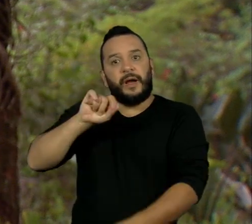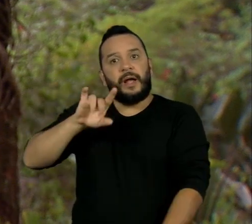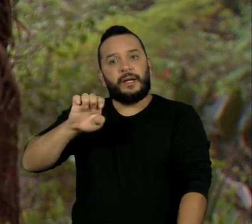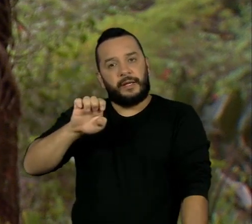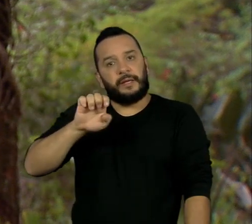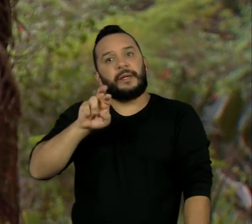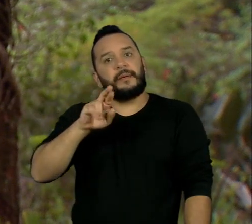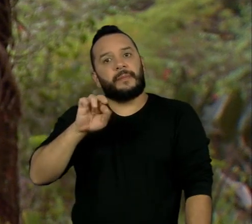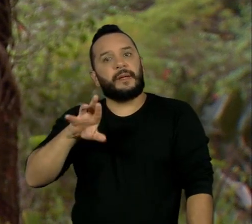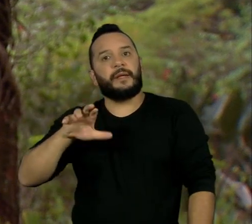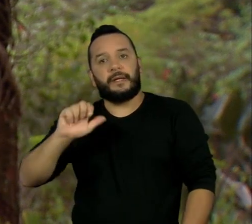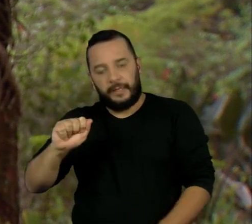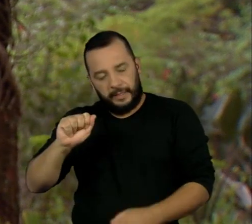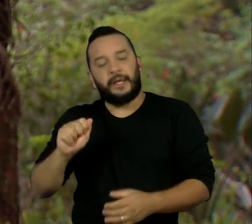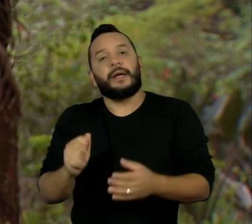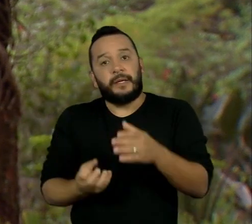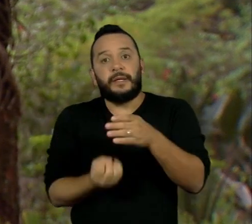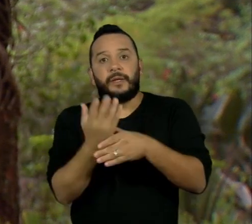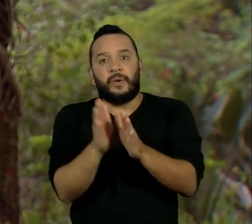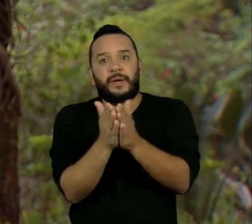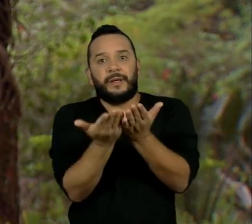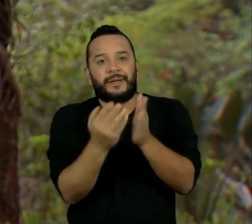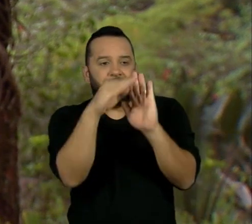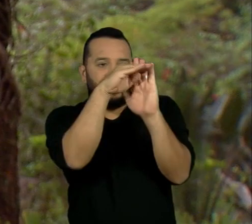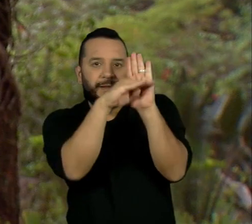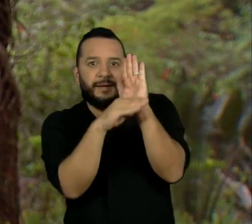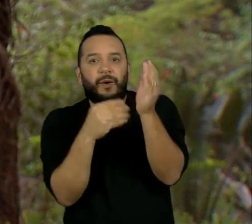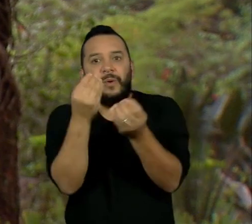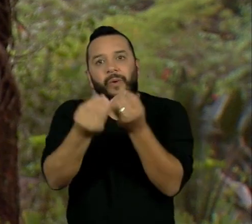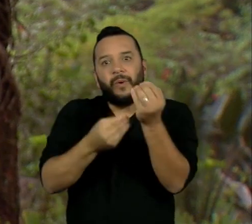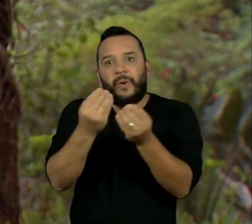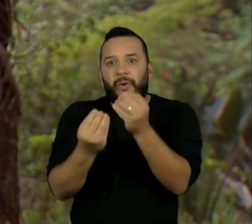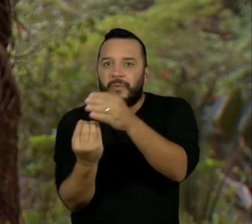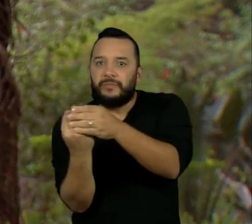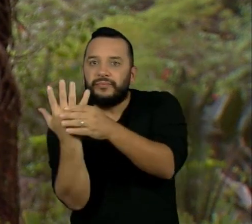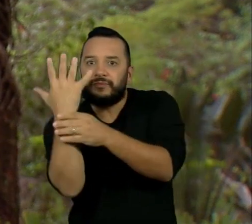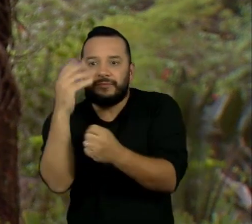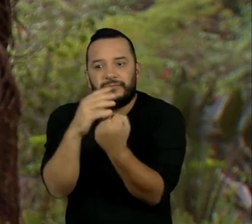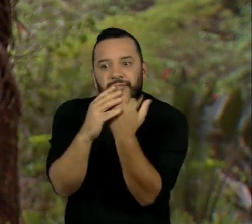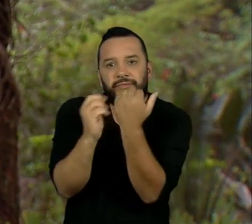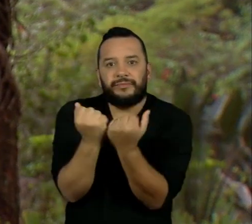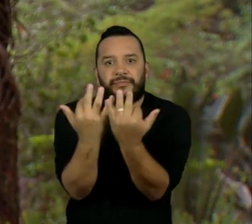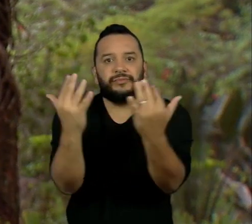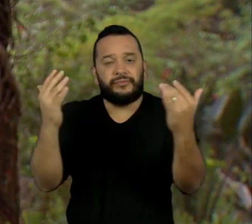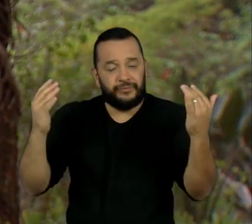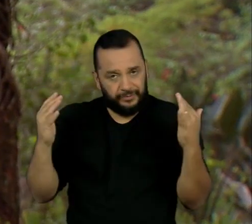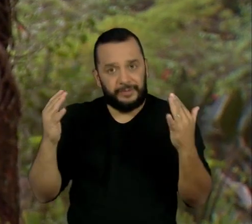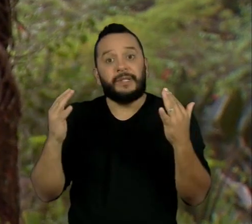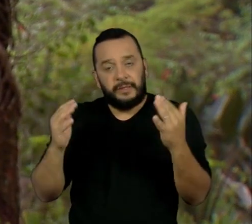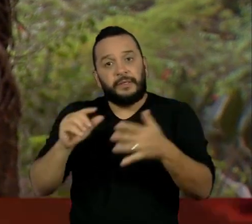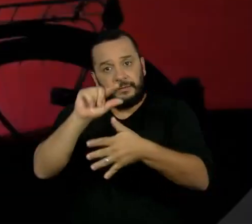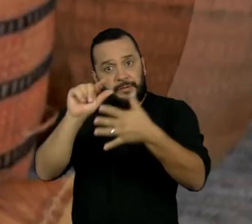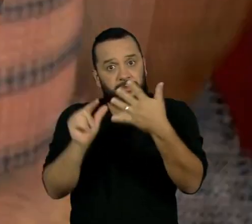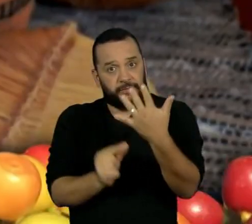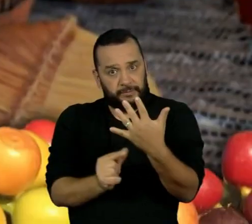dos biomas mais ricos em biodiversidade e também um dos mais ameaçados do Brasil. E veja